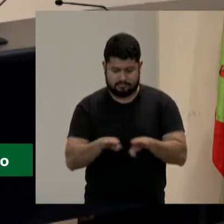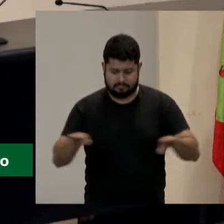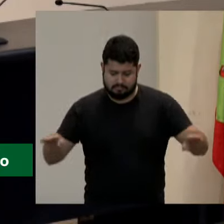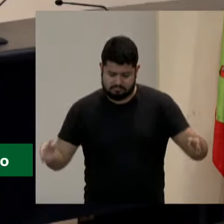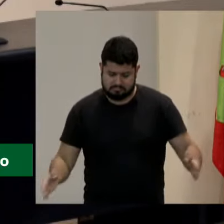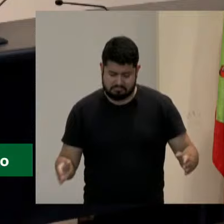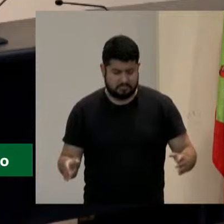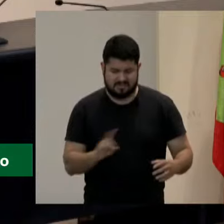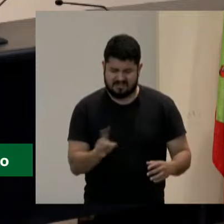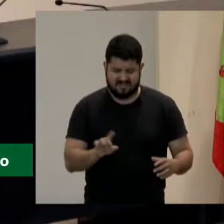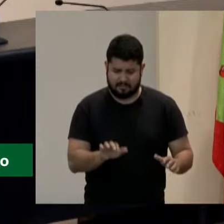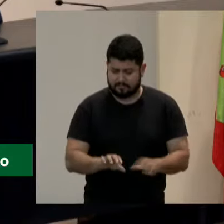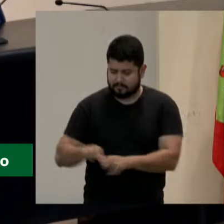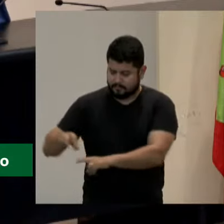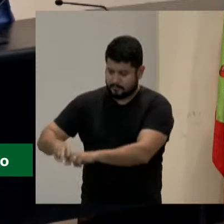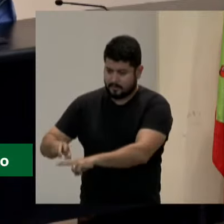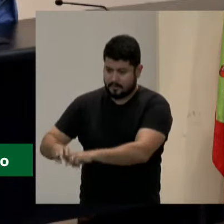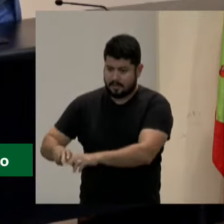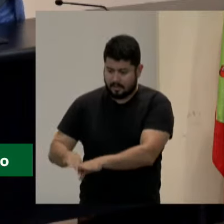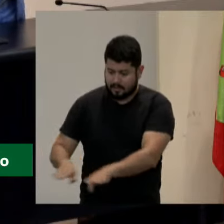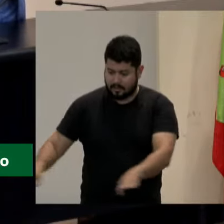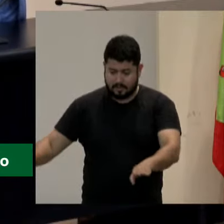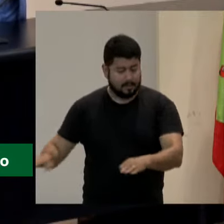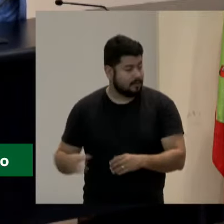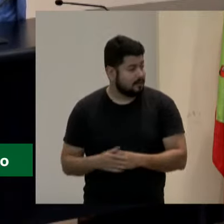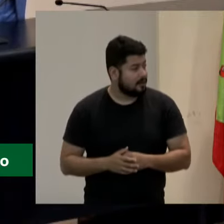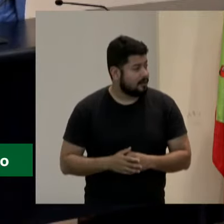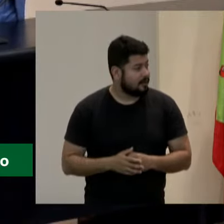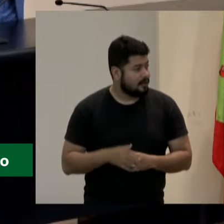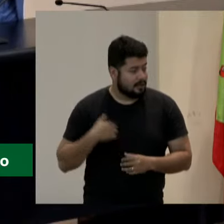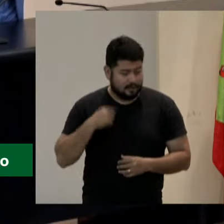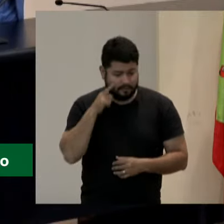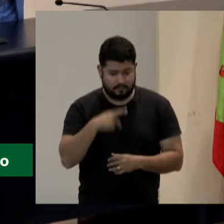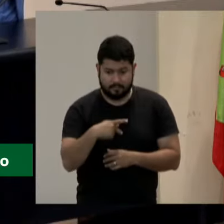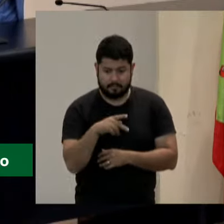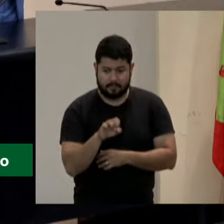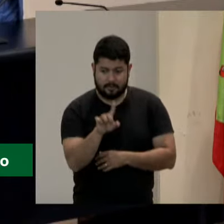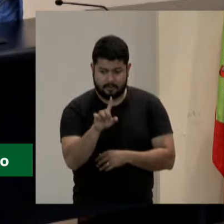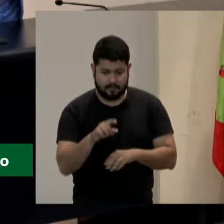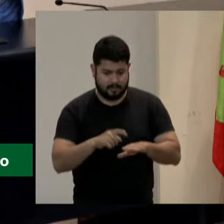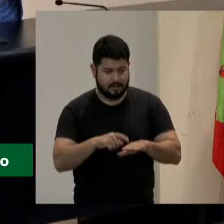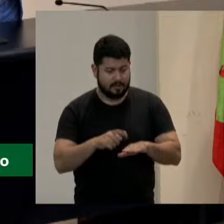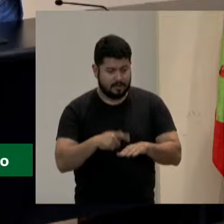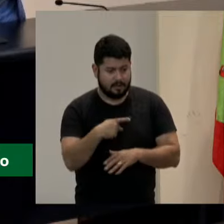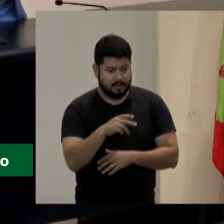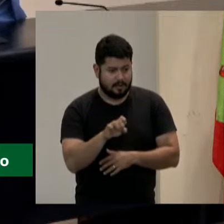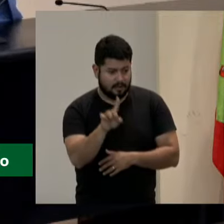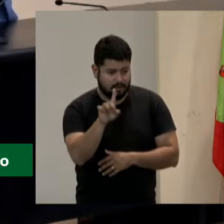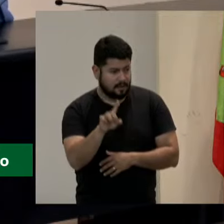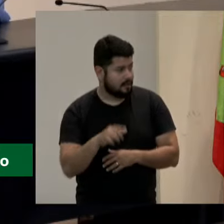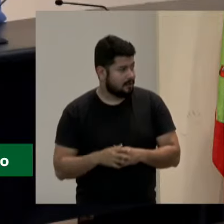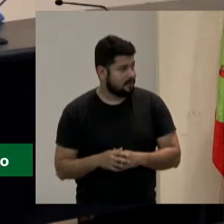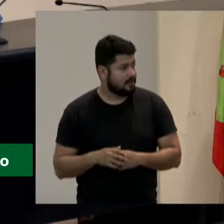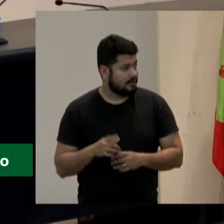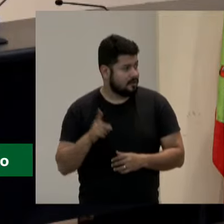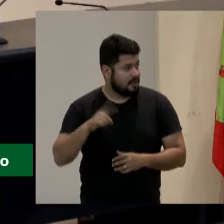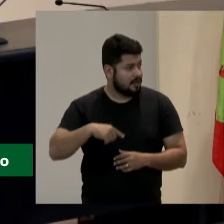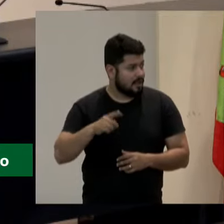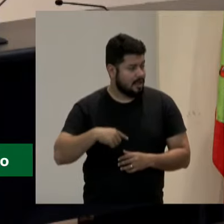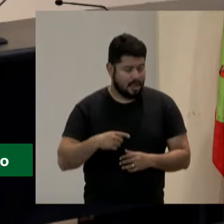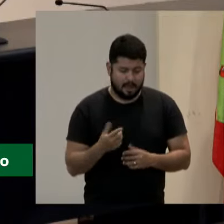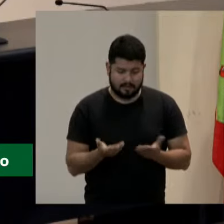E eu, tudo bem, eu sentei no chão. Aí ela pegou no meu pé, colocou uma caneta no meu pé e falou assim, aqui é melhor? Eu falei assim, é aí